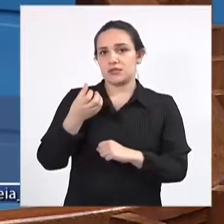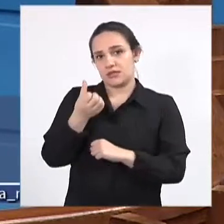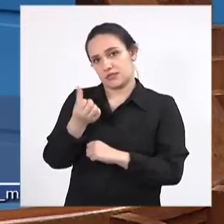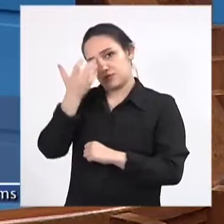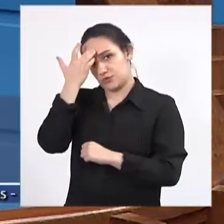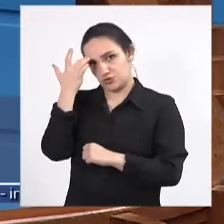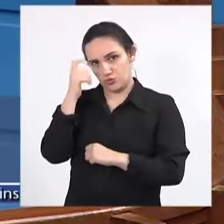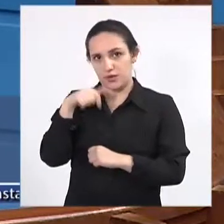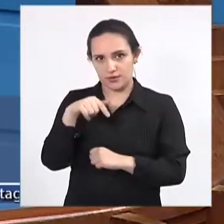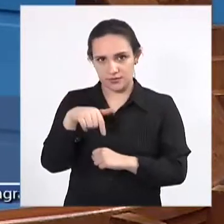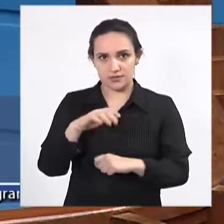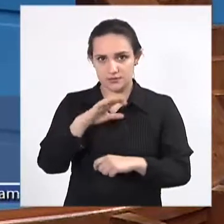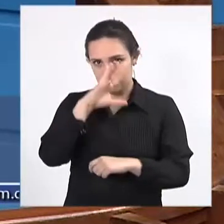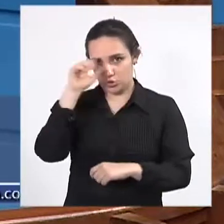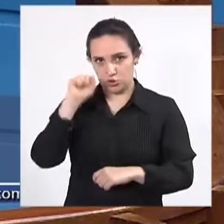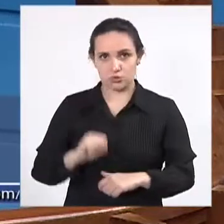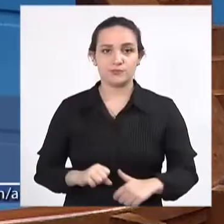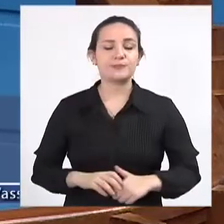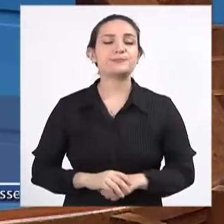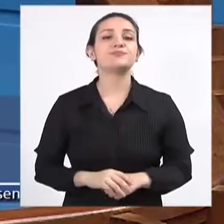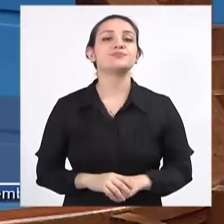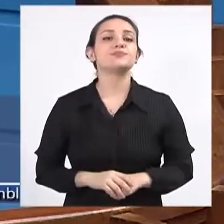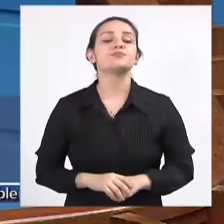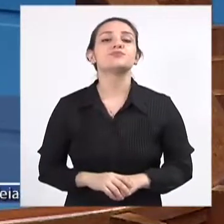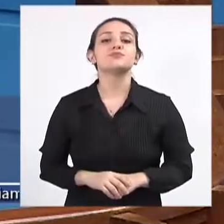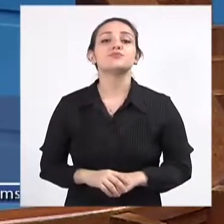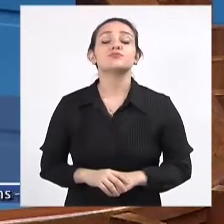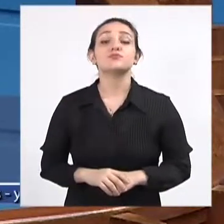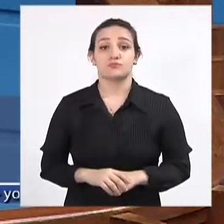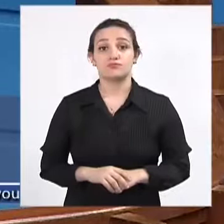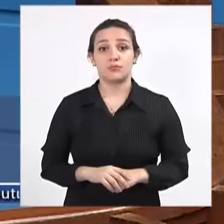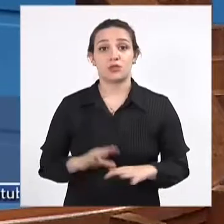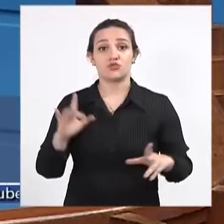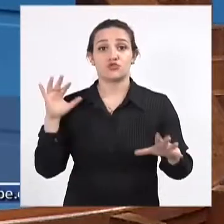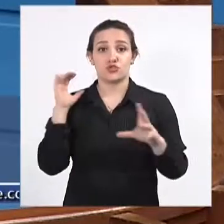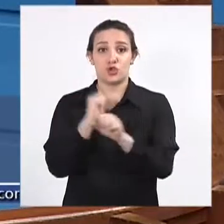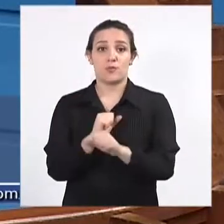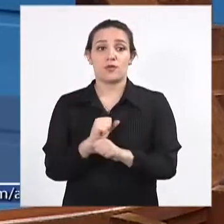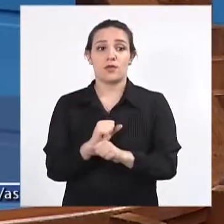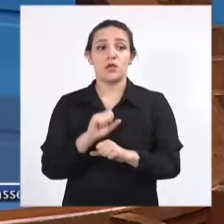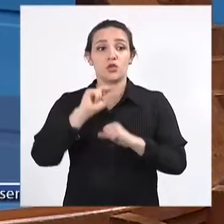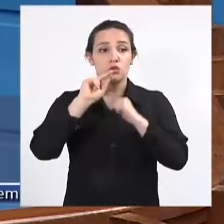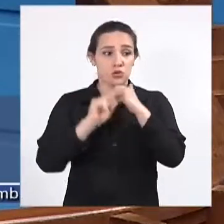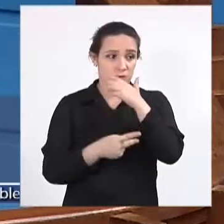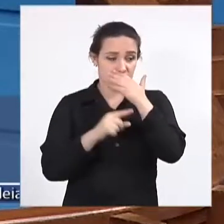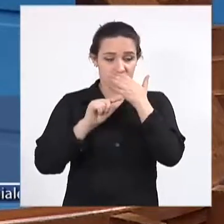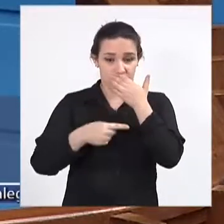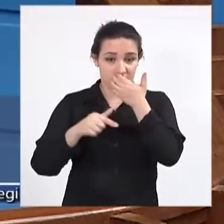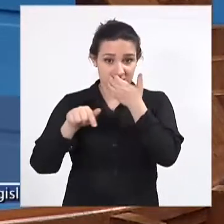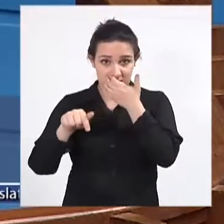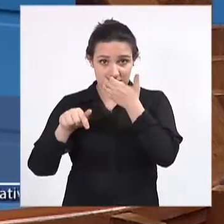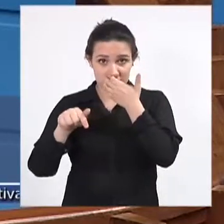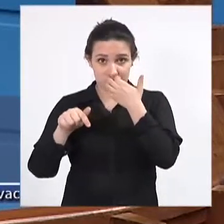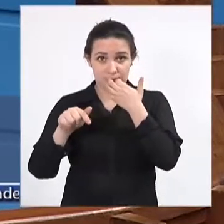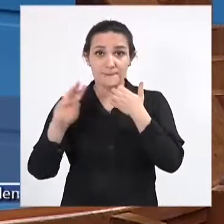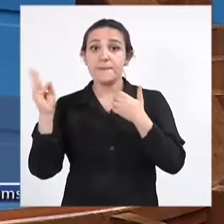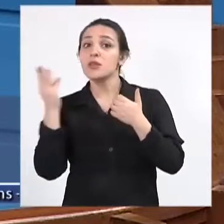228.536 pessoas. A população total no estado é de 2,7 milhões de habitantes.